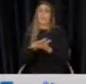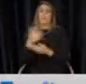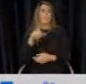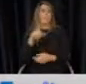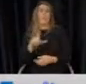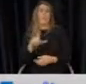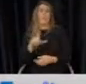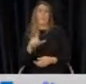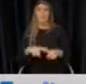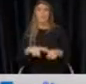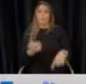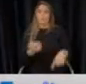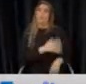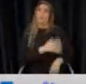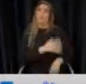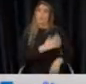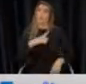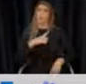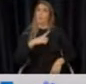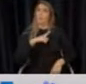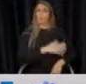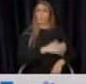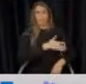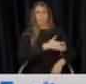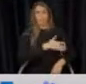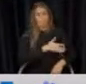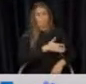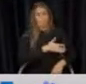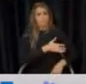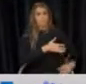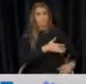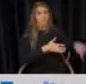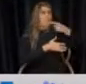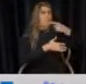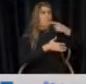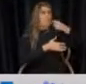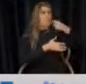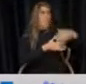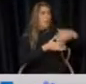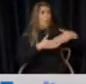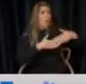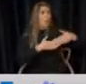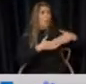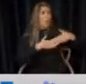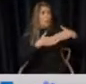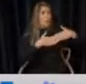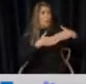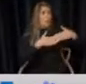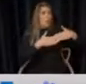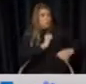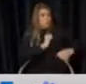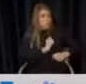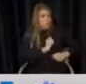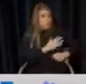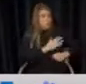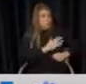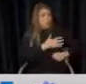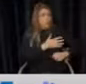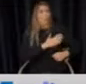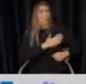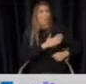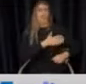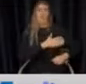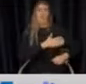que existem medicações, existe a massagem cardíaca, que pode ser feita e o coração volta a bater. O nosso cérebro